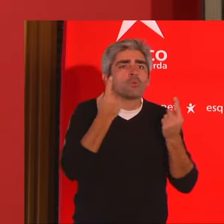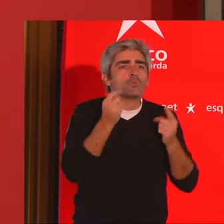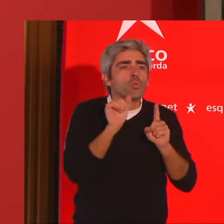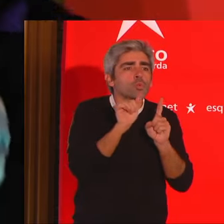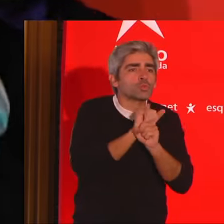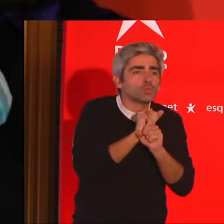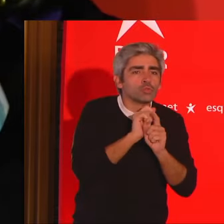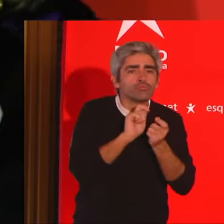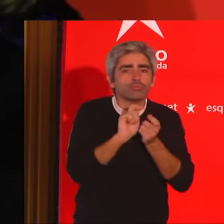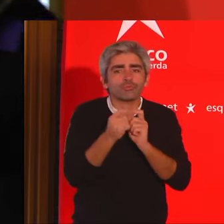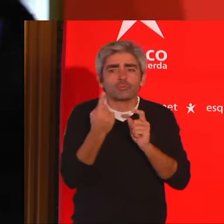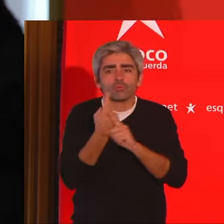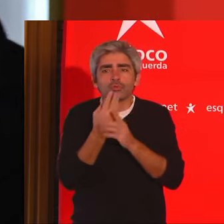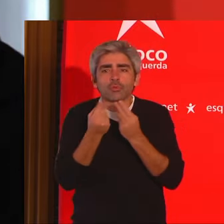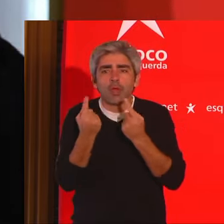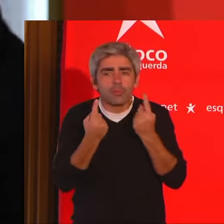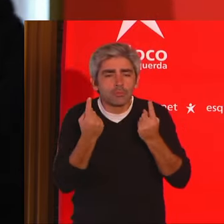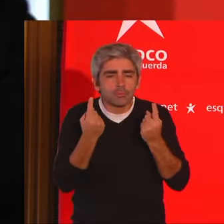correção.